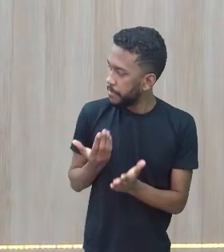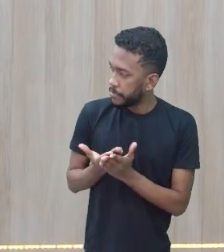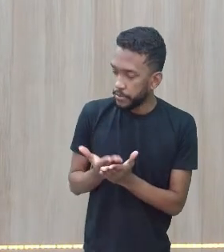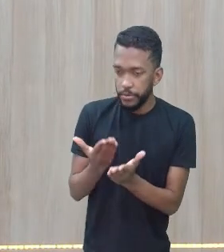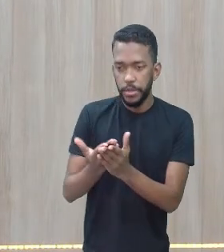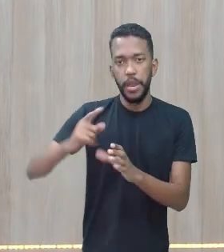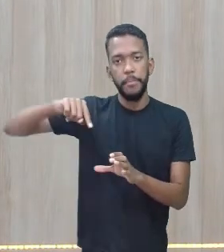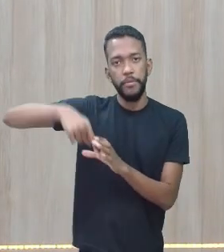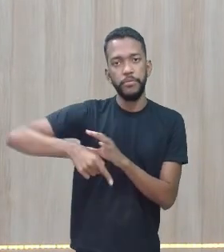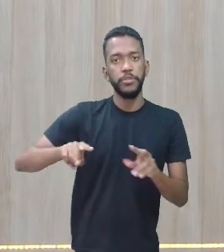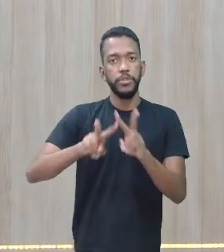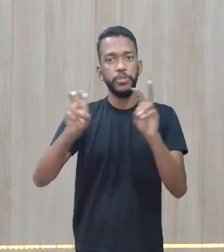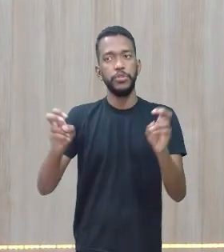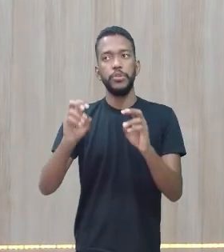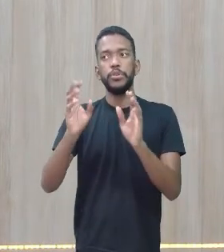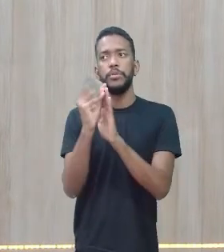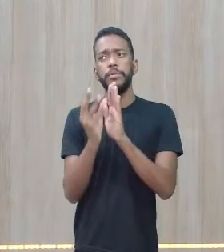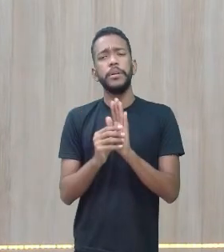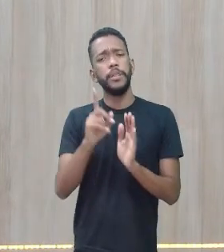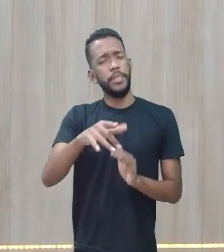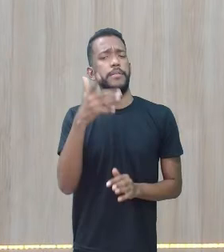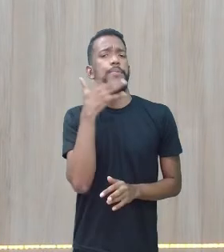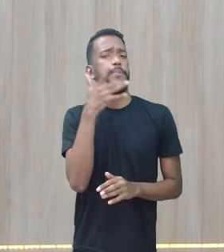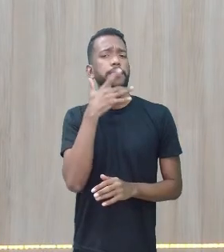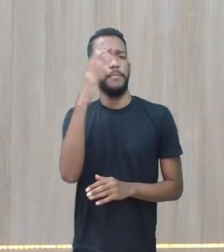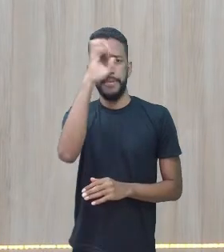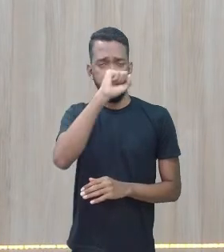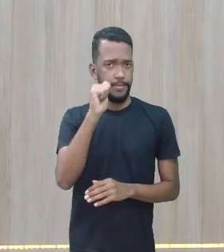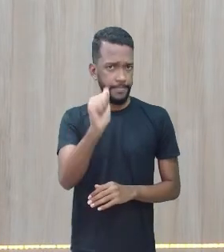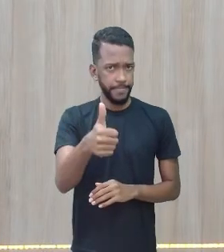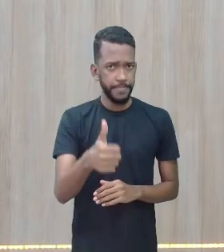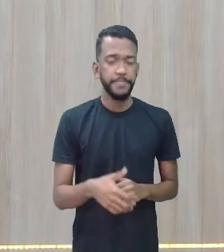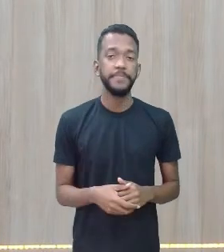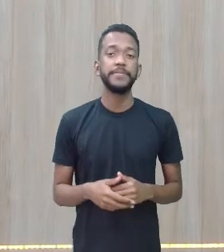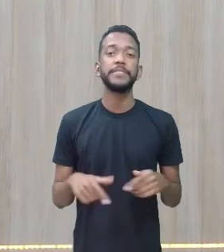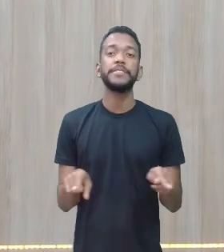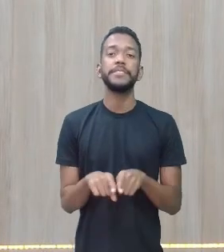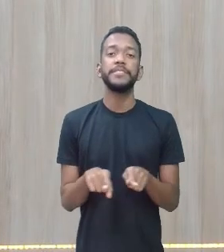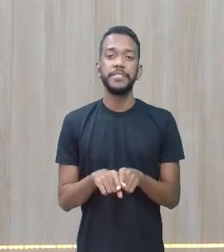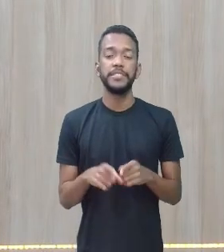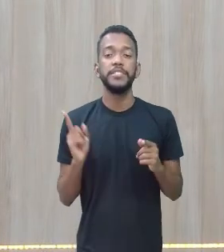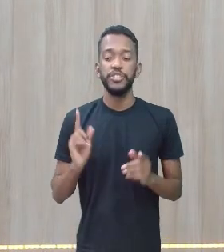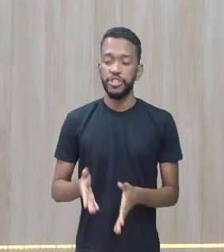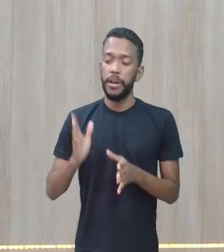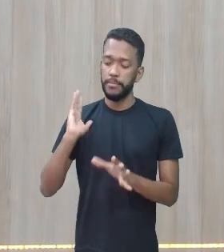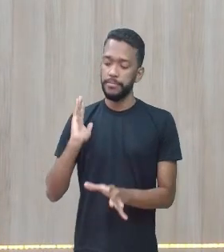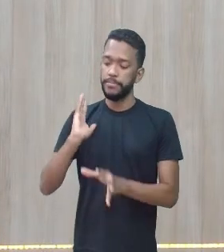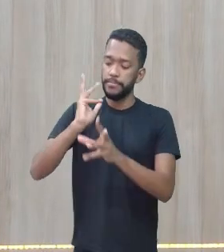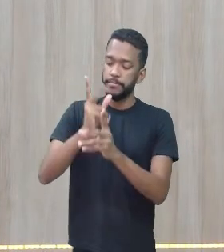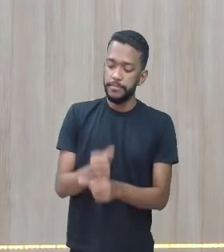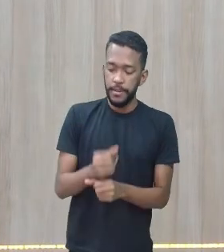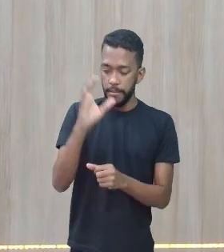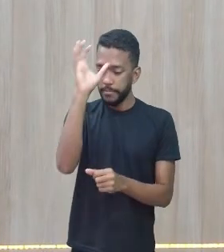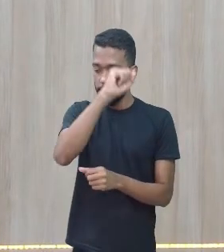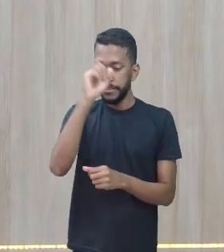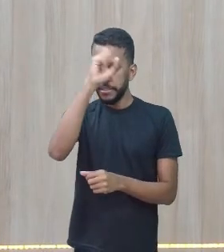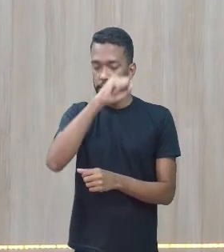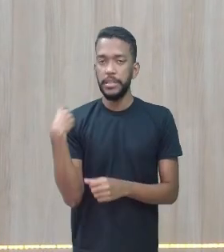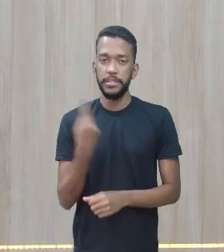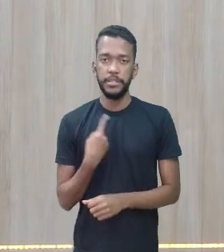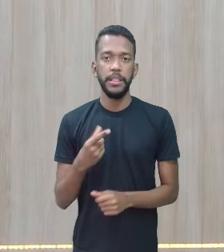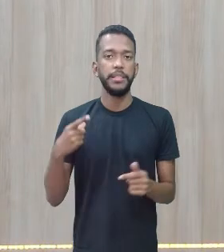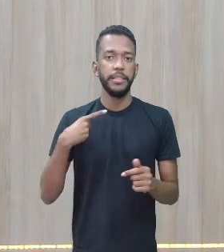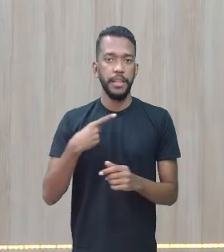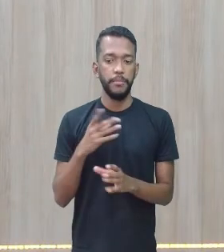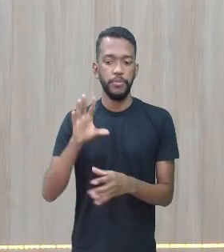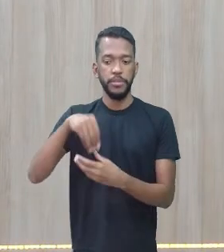aprofundando neste conteúdo. Ele é gostoso de aprender, tá? Ele revisa todo aquele aprendizado que tivemos nos anos